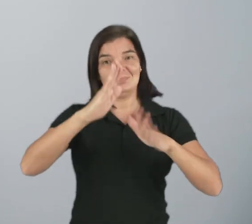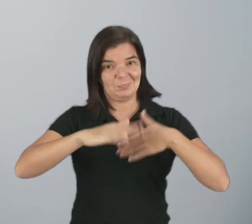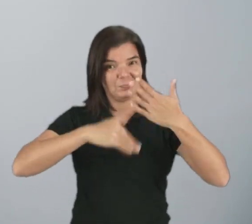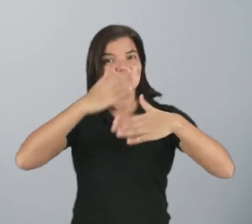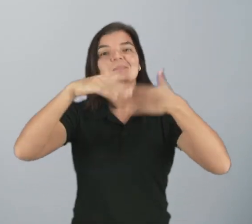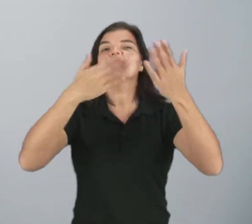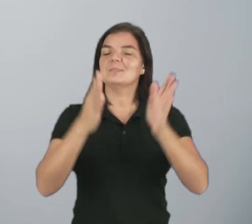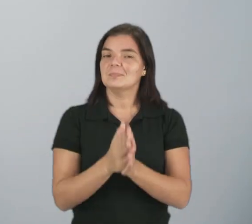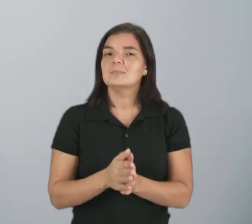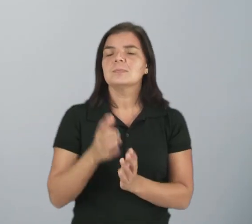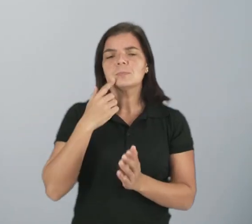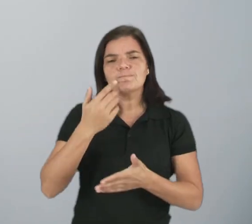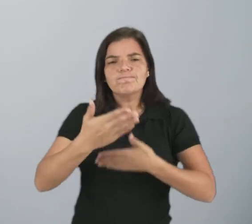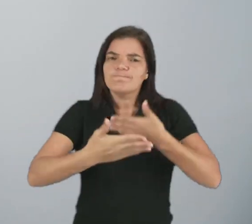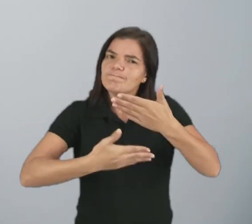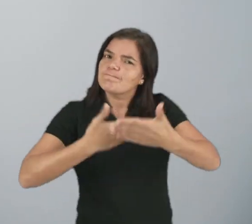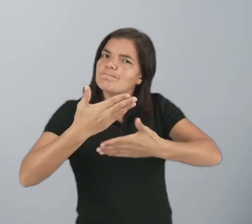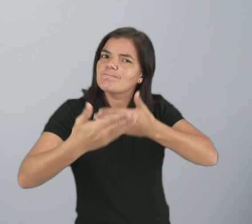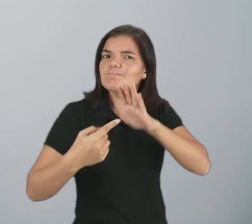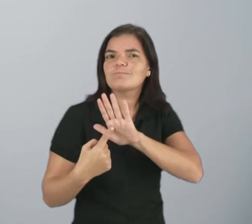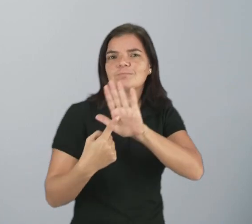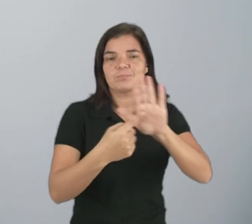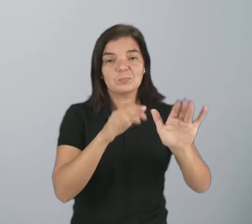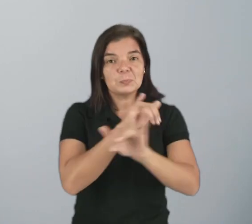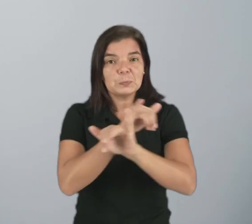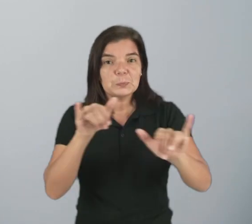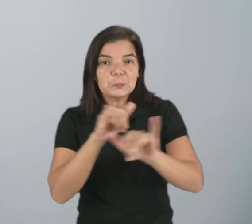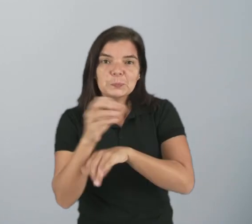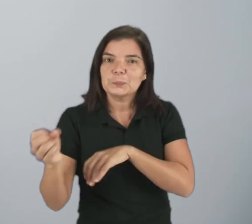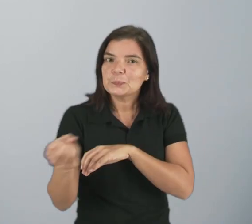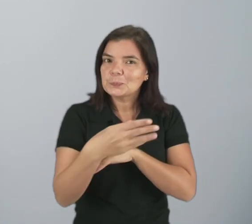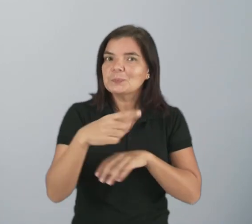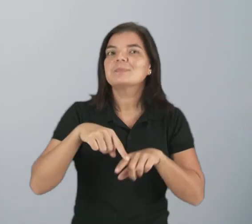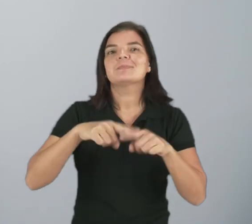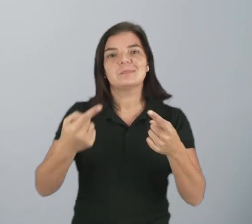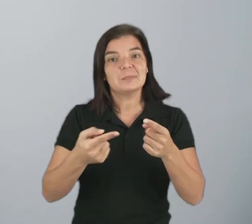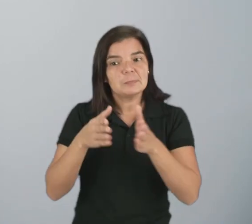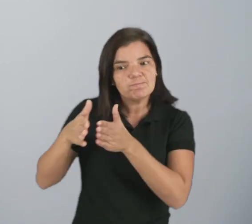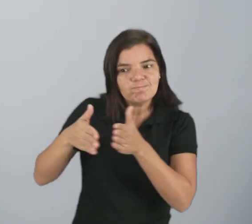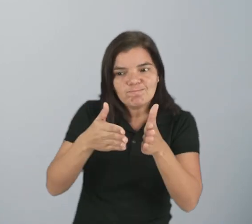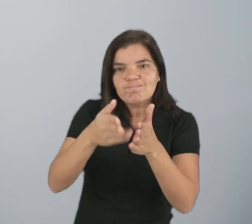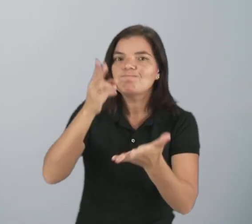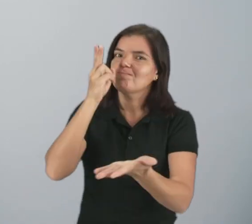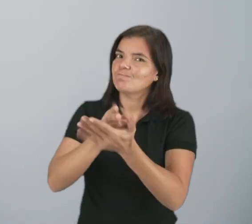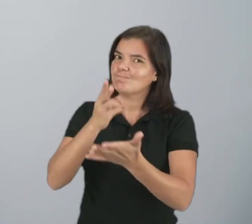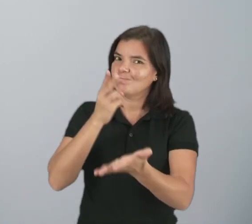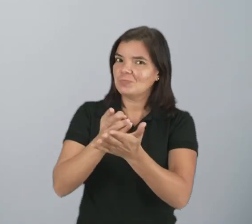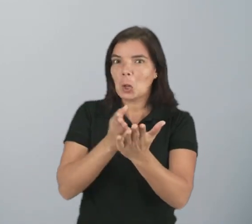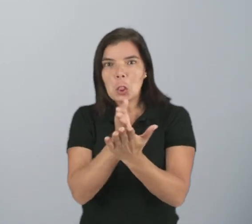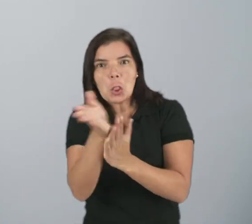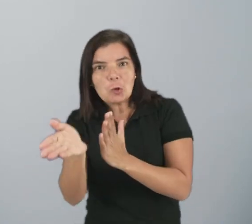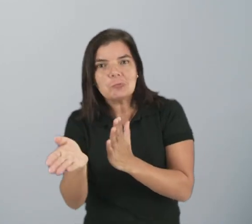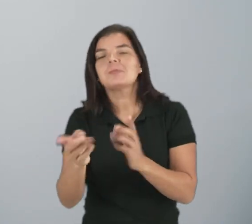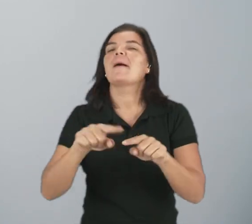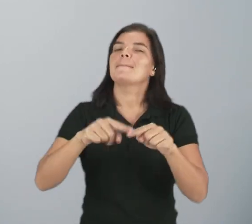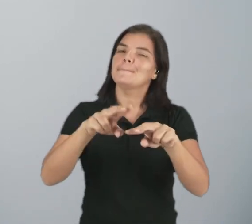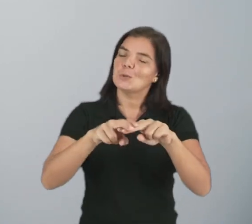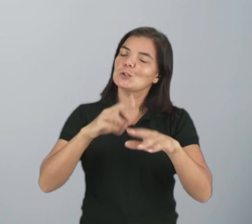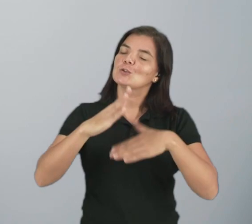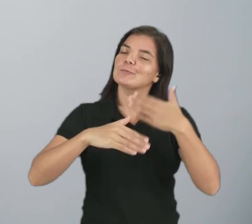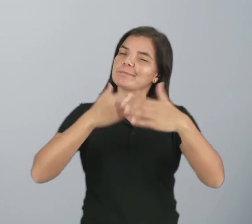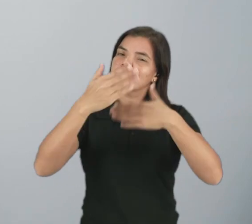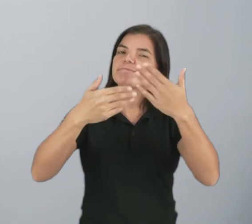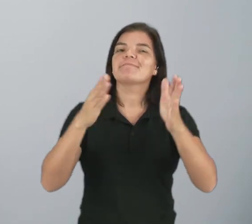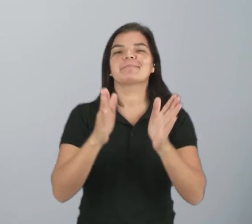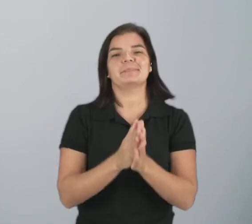progressão temática, a gente vai avançando, apresentando informações novas e sem sair do tema. É assim que a gente progride no tema, por